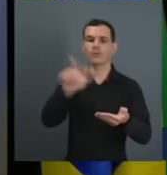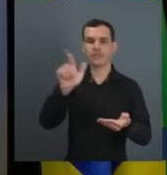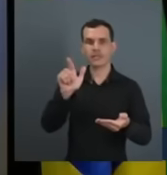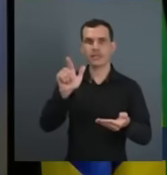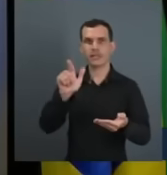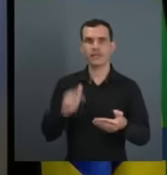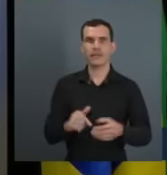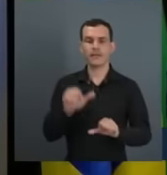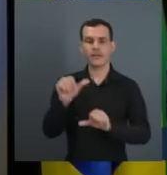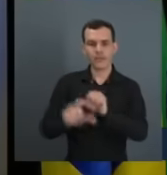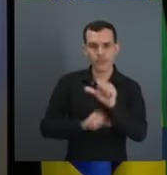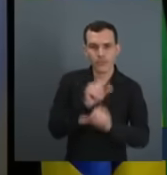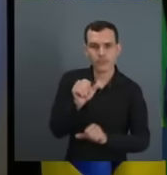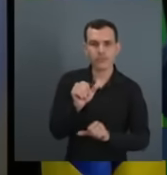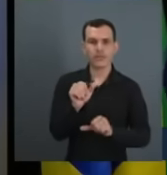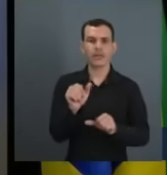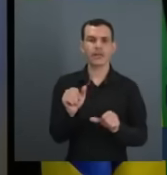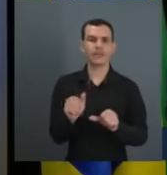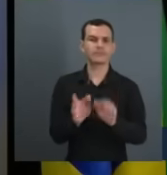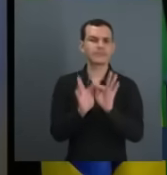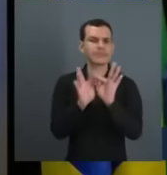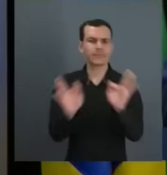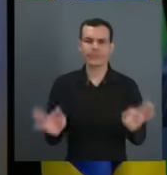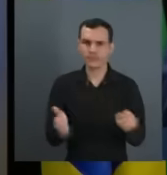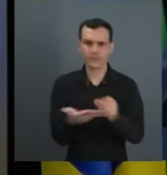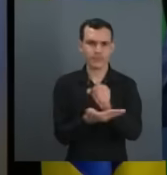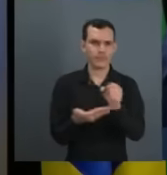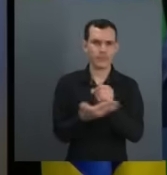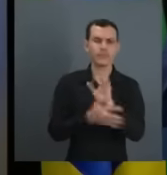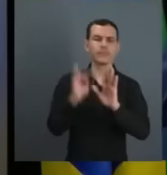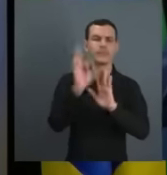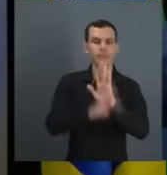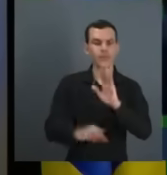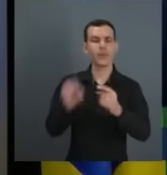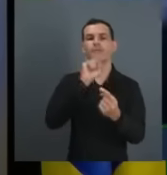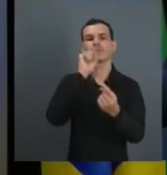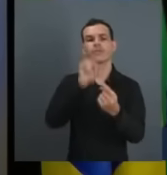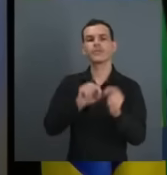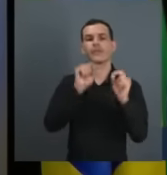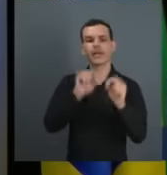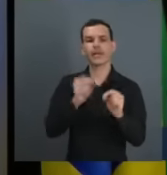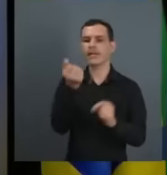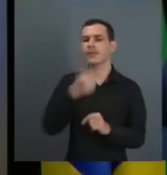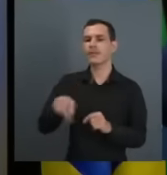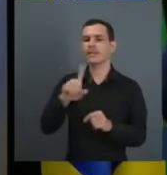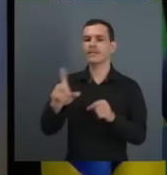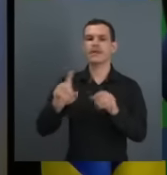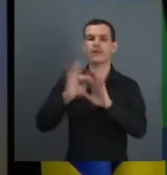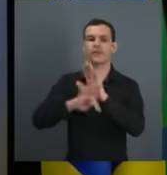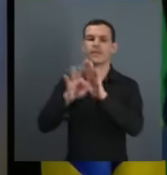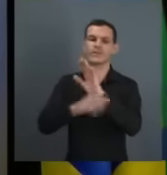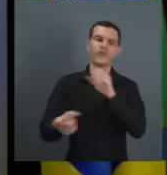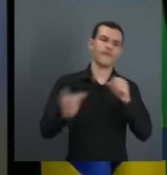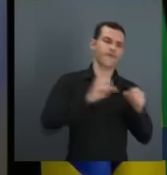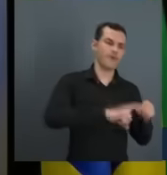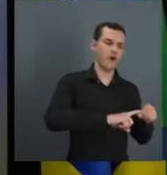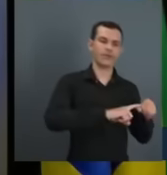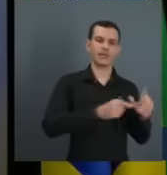de mudanças, né, de redação, para que não precise nem voltar para a Câmara dos Deputados e que possa